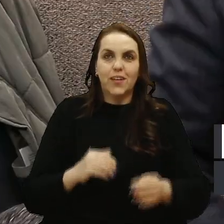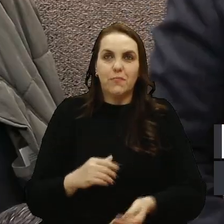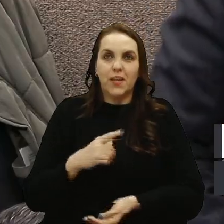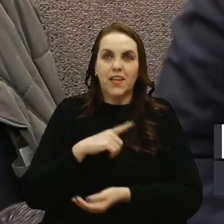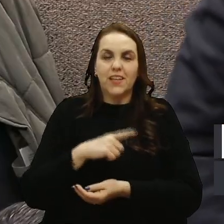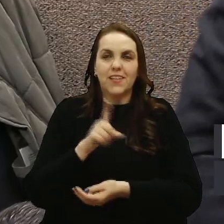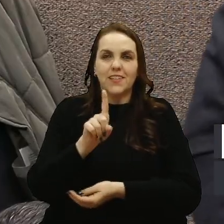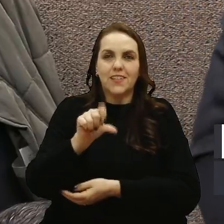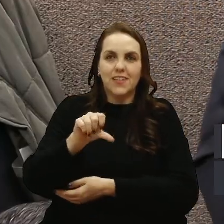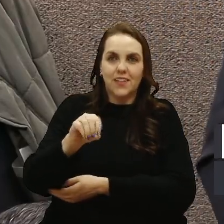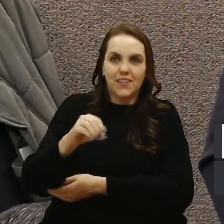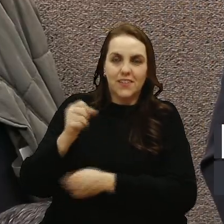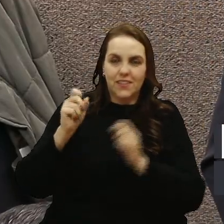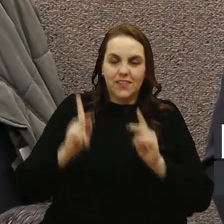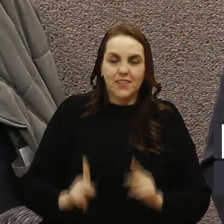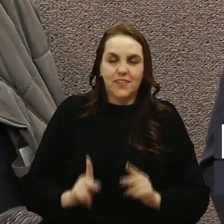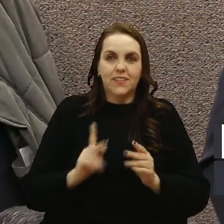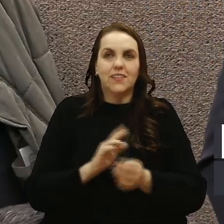190 pessoas.